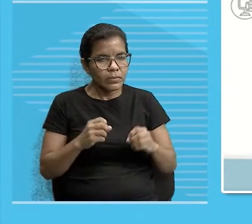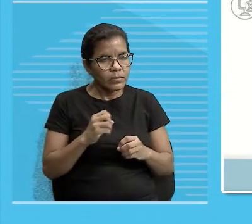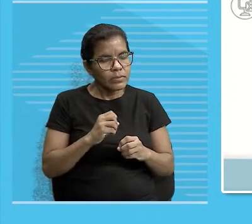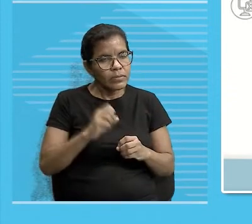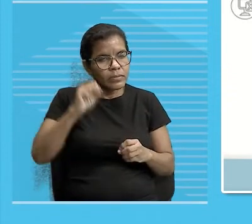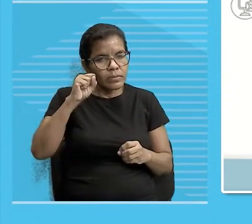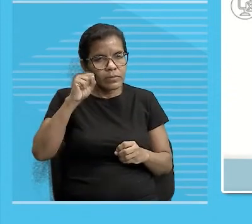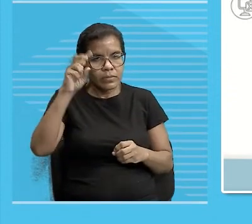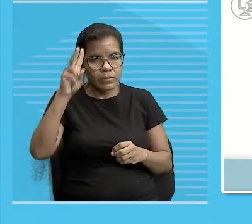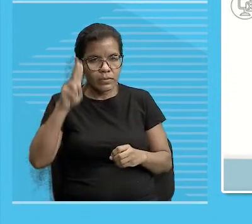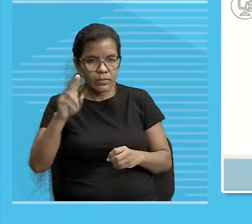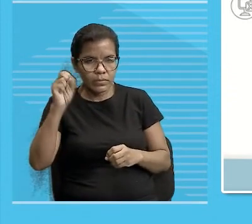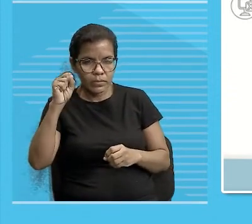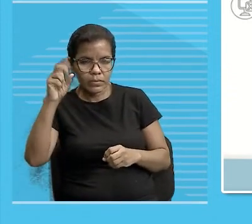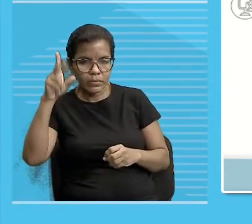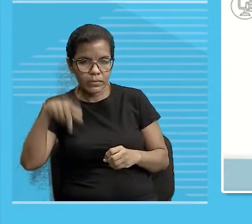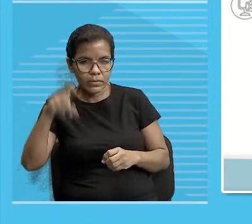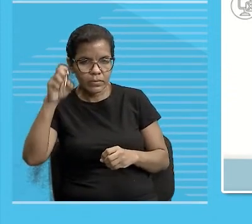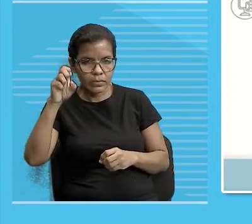filme de terror é aquele sonzinho da